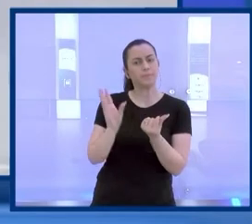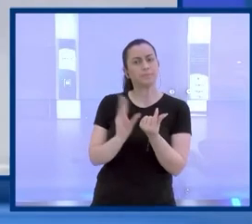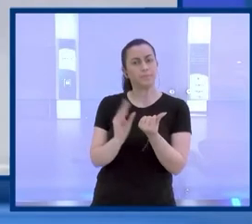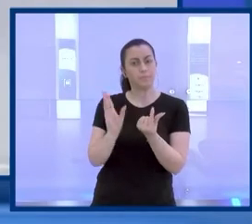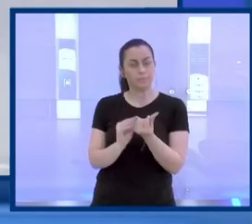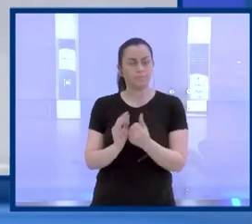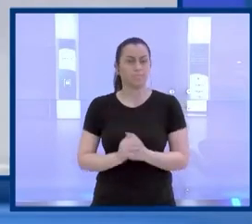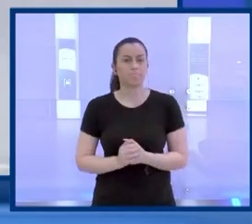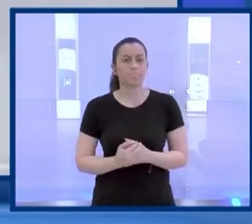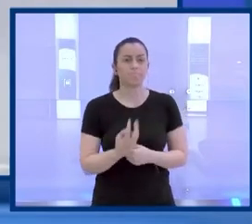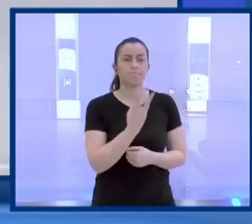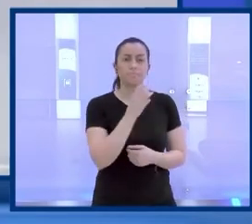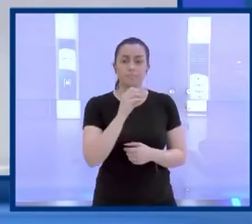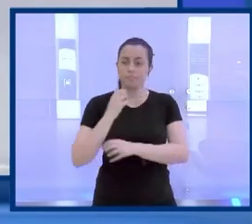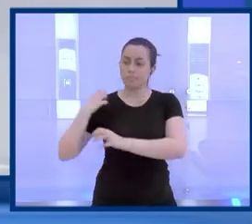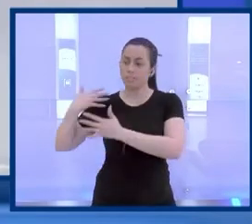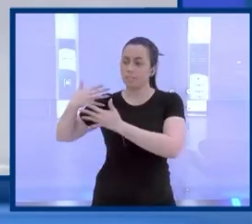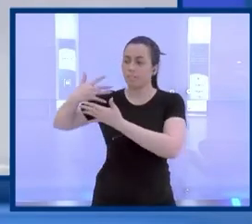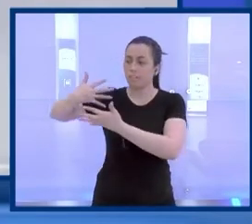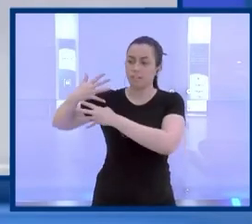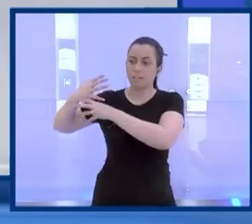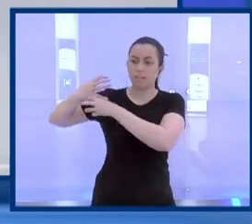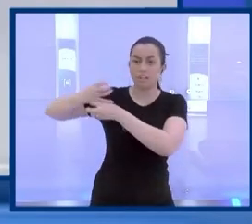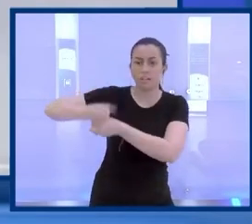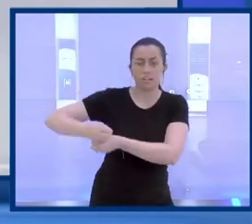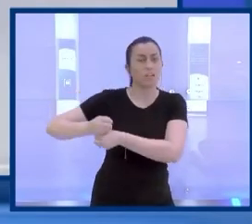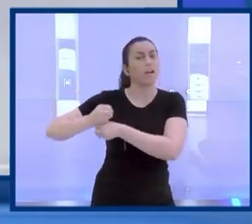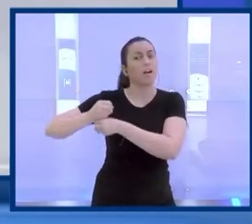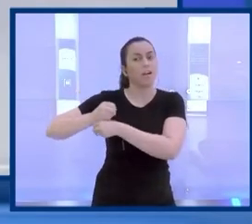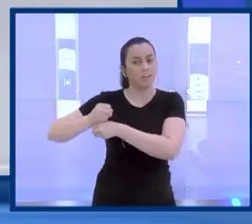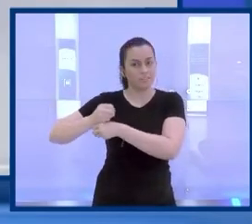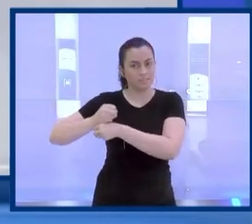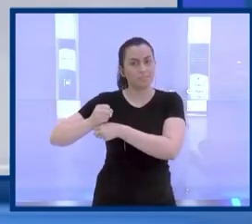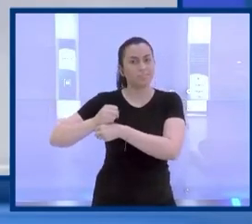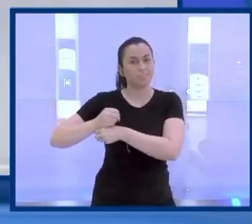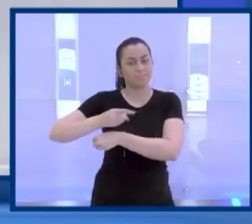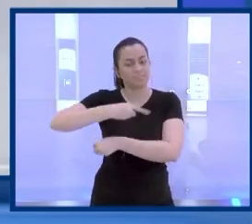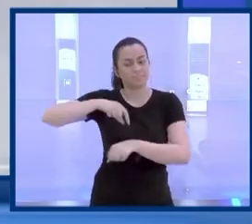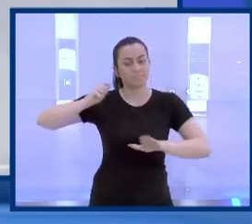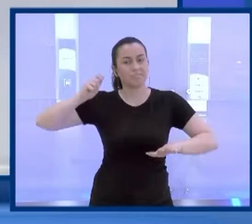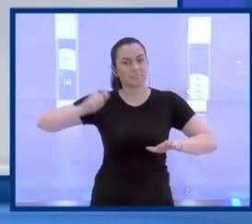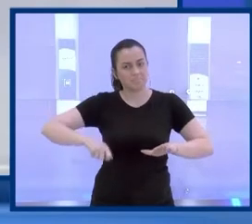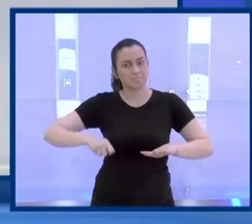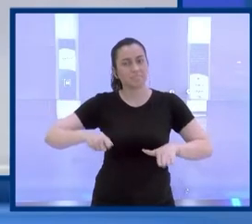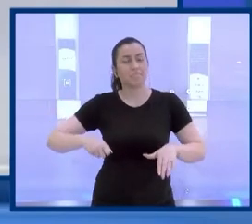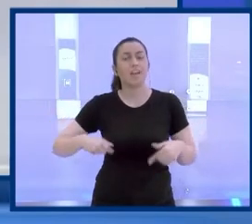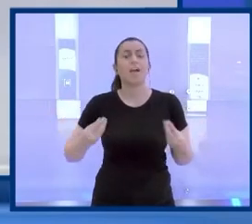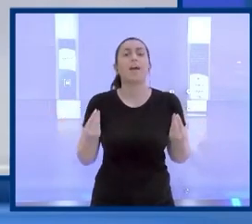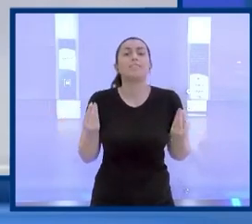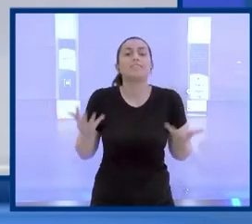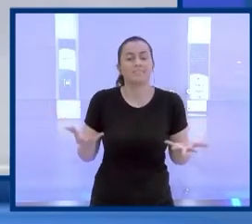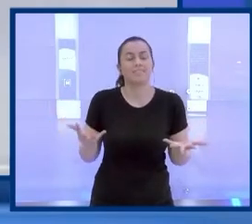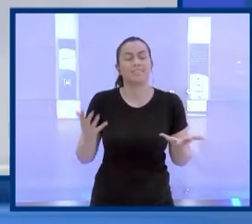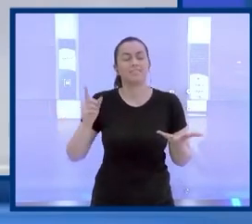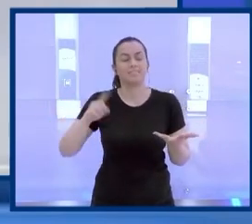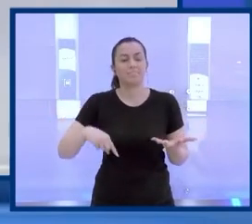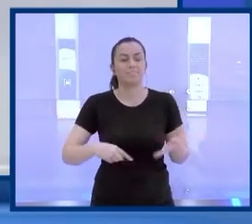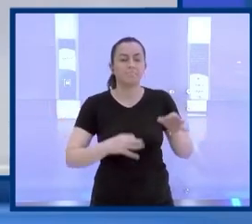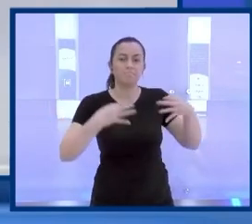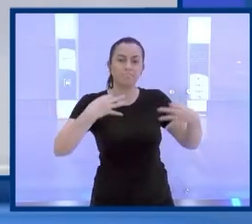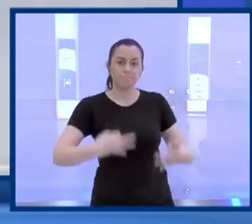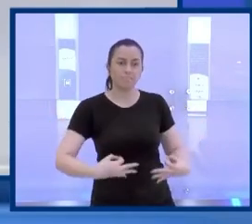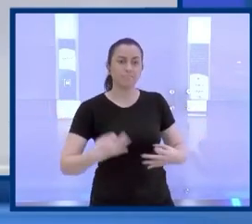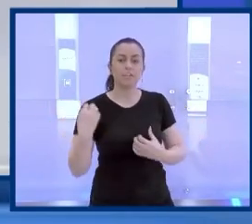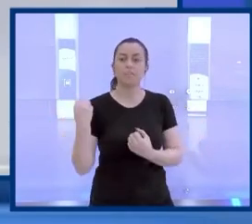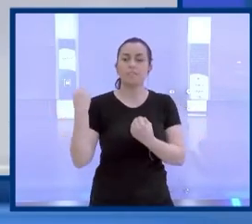anos em que apoiamos o setor público na realização de leilões e licitações, o nosso papel é ter um compromisso de sempre